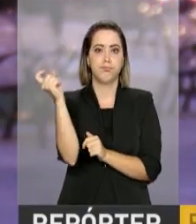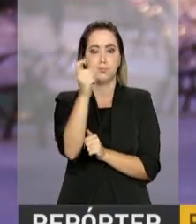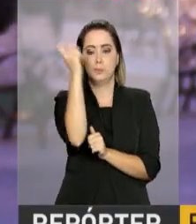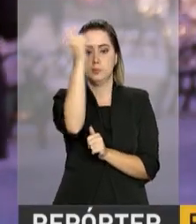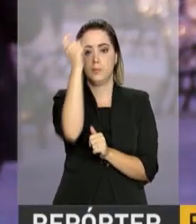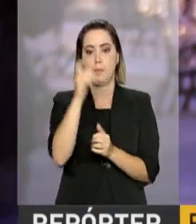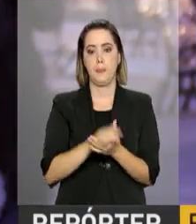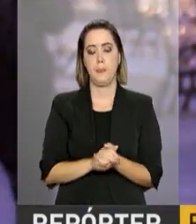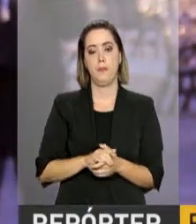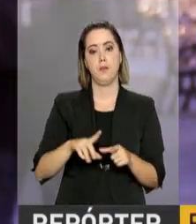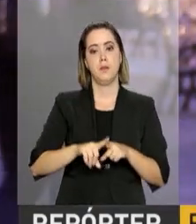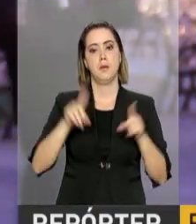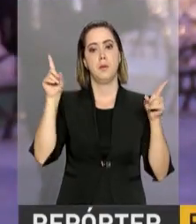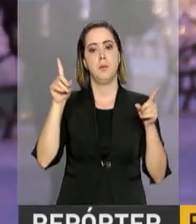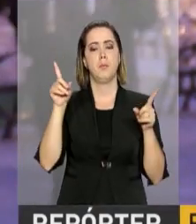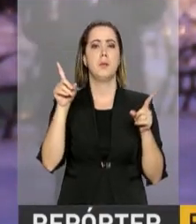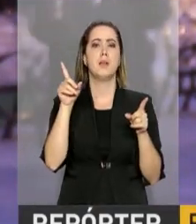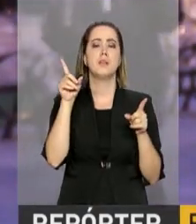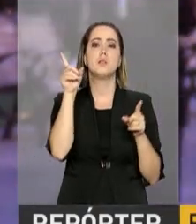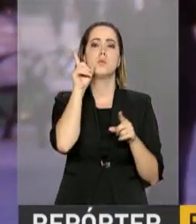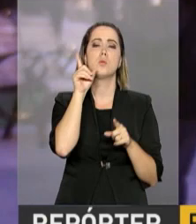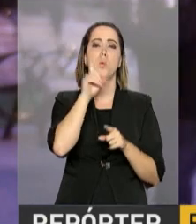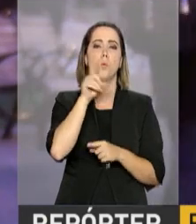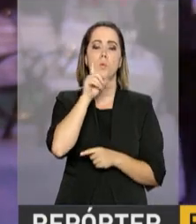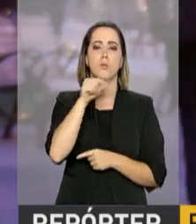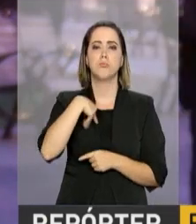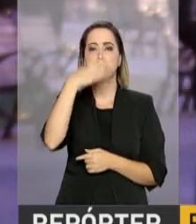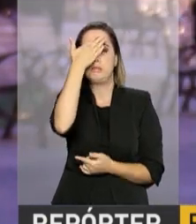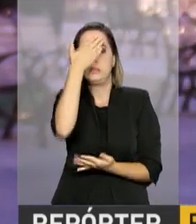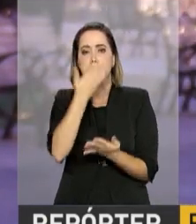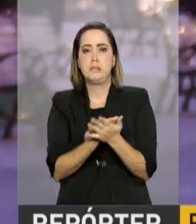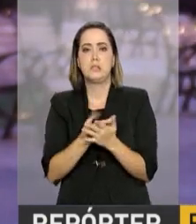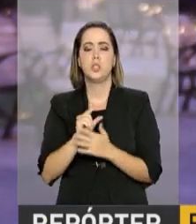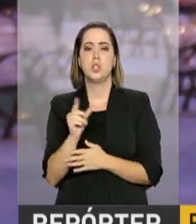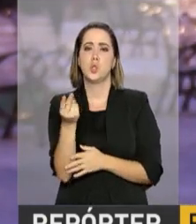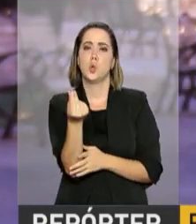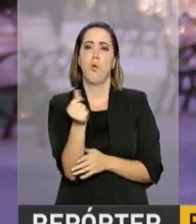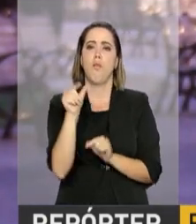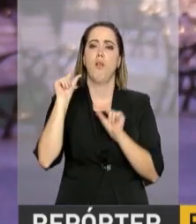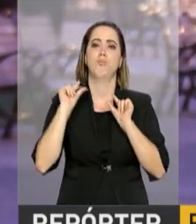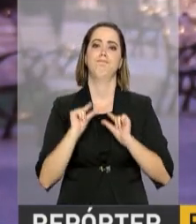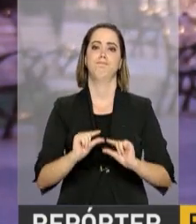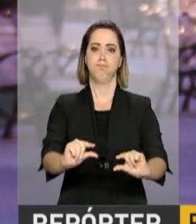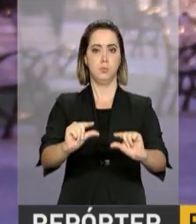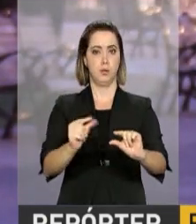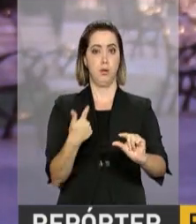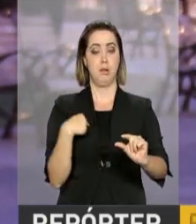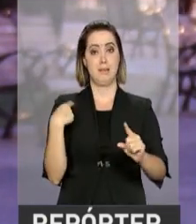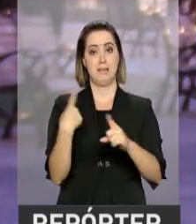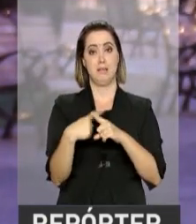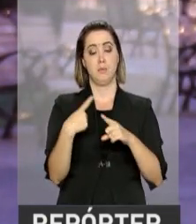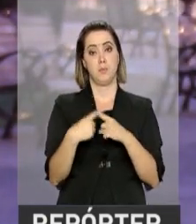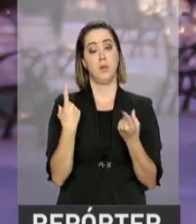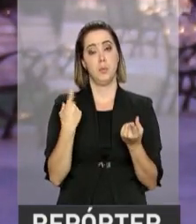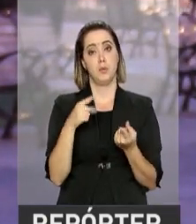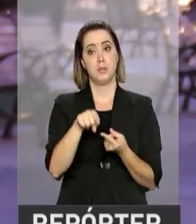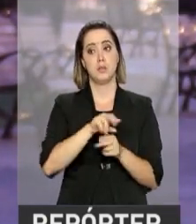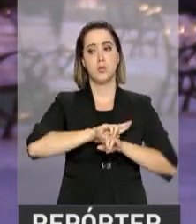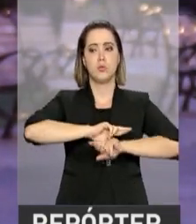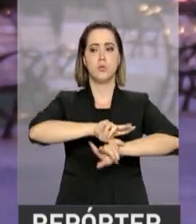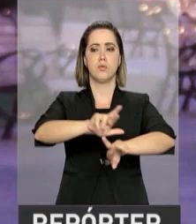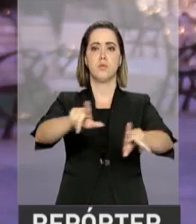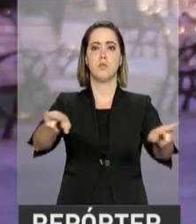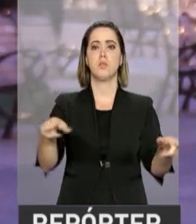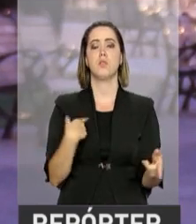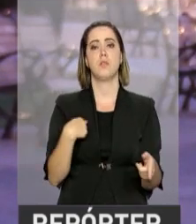americanos acreditam que esses valores não são o suficiente para manter a qualidade de vida depois que eles param de trabalhar. É por isso que grande parte